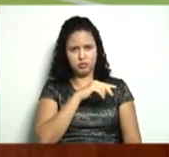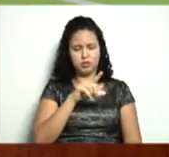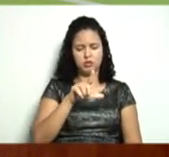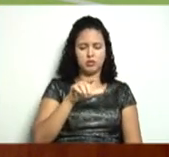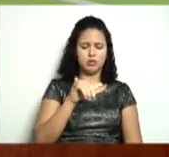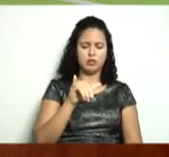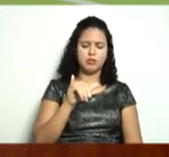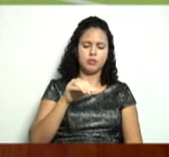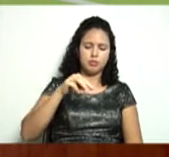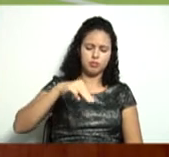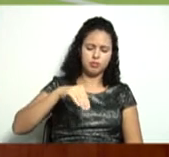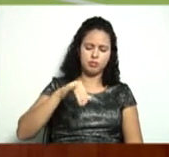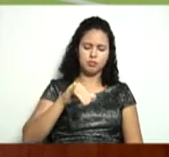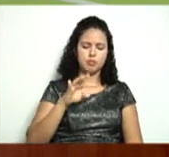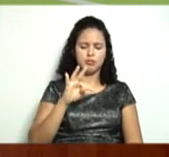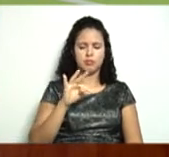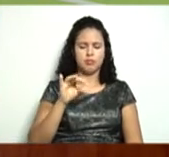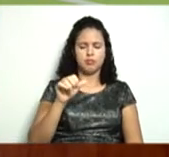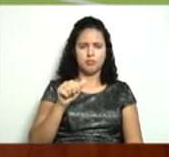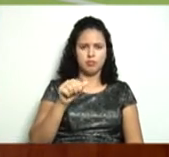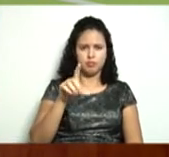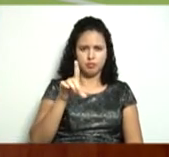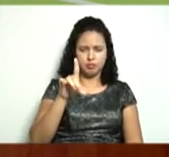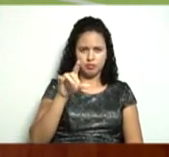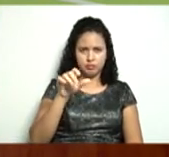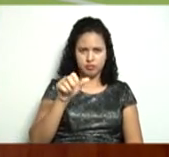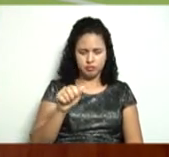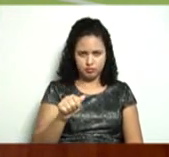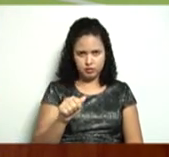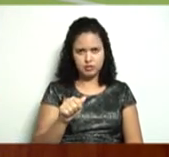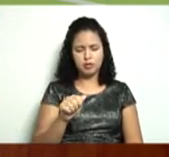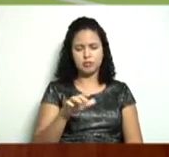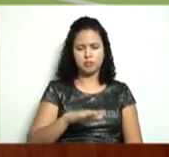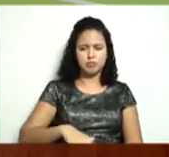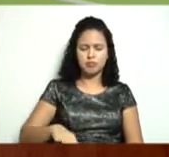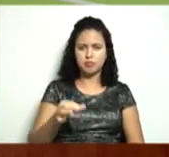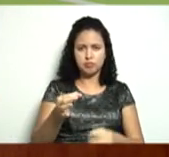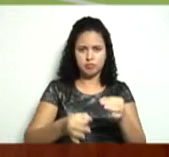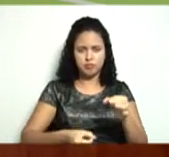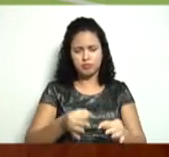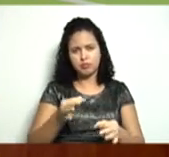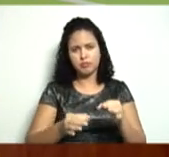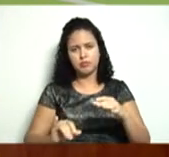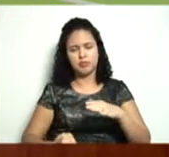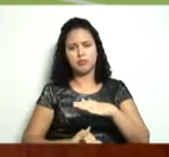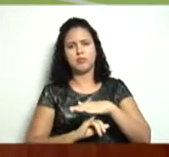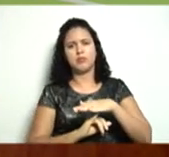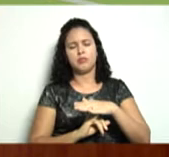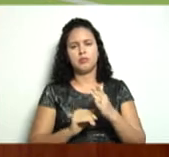Porque nesse tipo de técnica jurídica, nesse tipo de instituto,